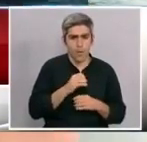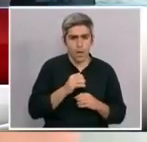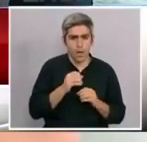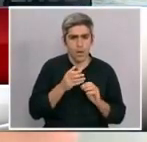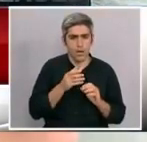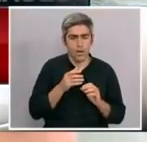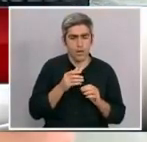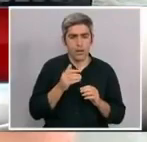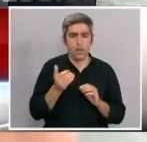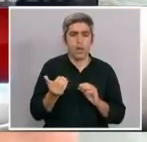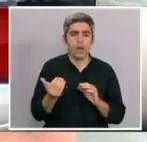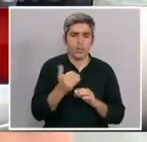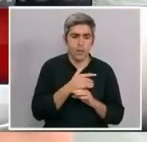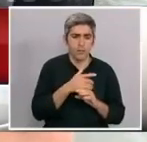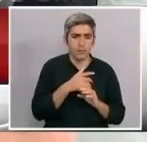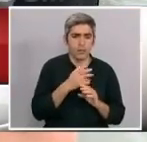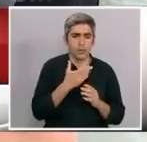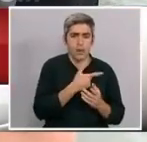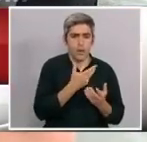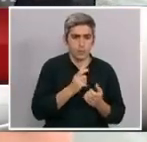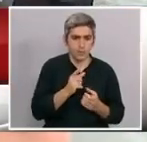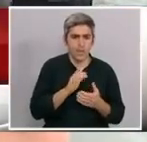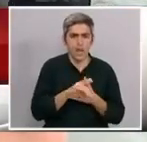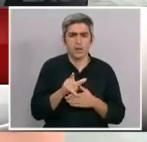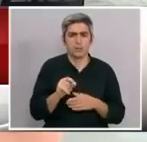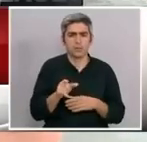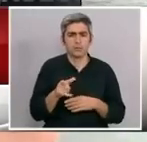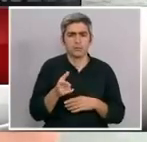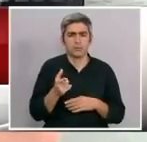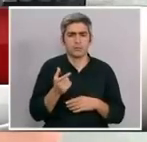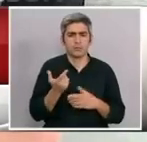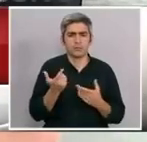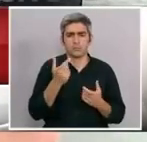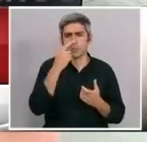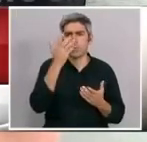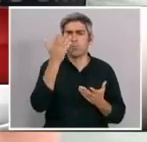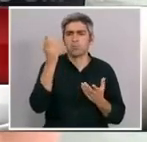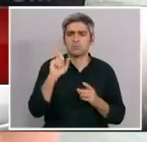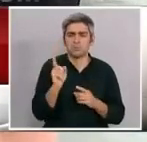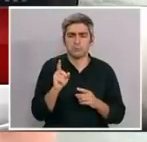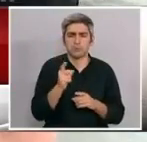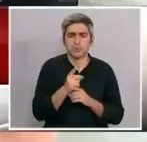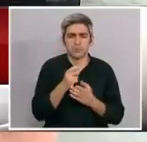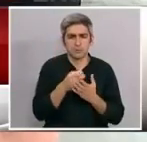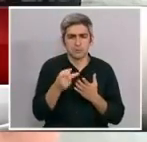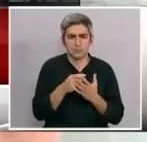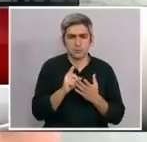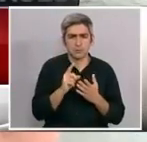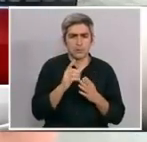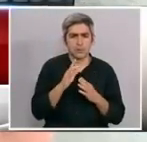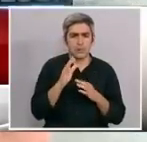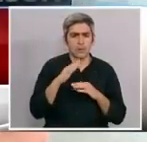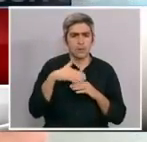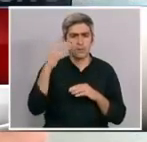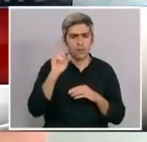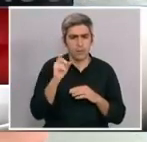palácio, quer dizer, entravam no palácio, mas não chegavam. Não, mas aquelas cartas também não devia ser de grande personagem, porque a letra também não era para fora,